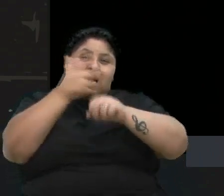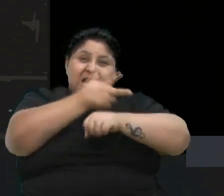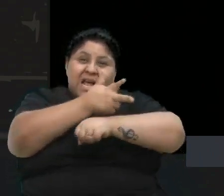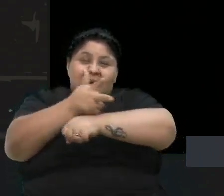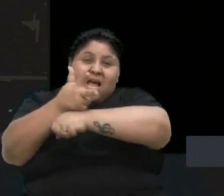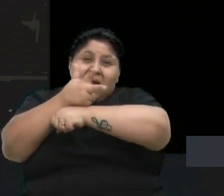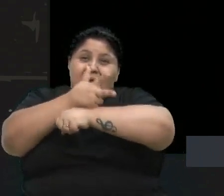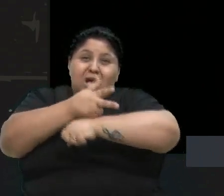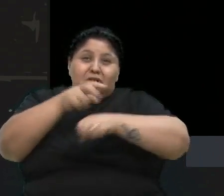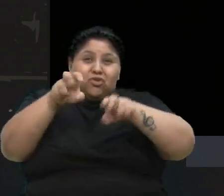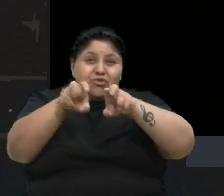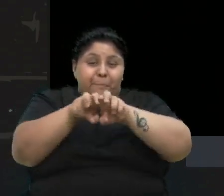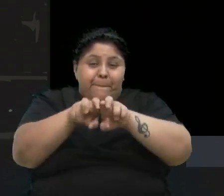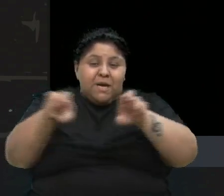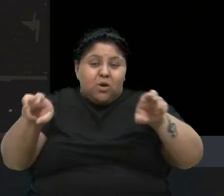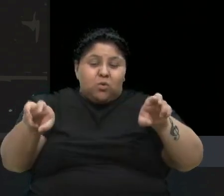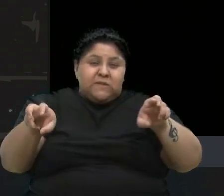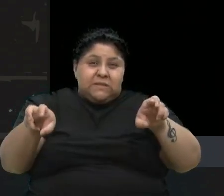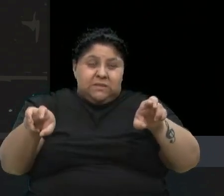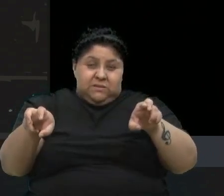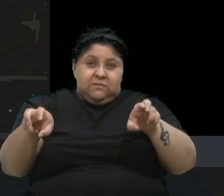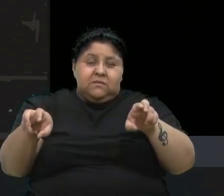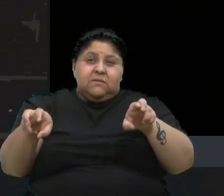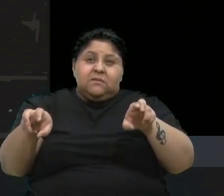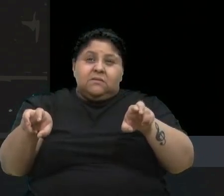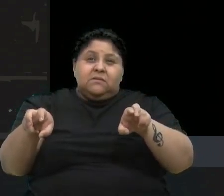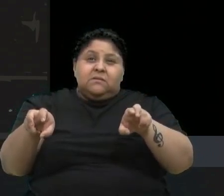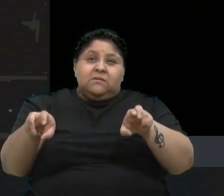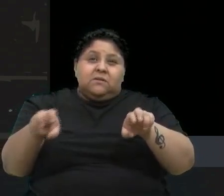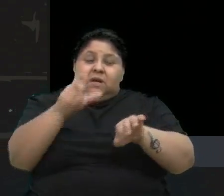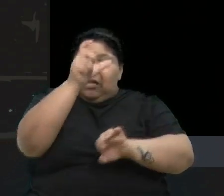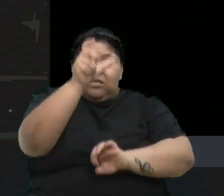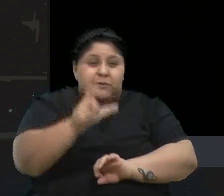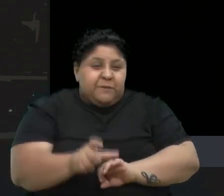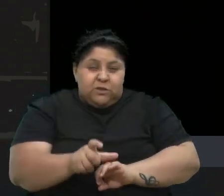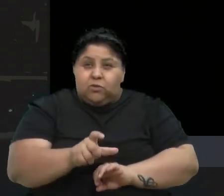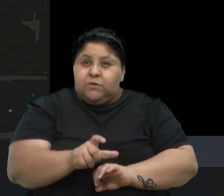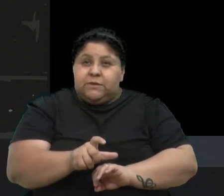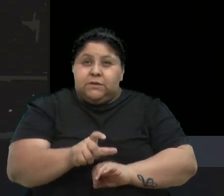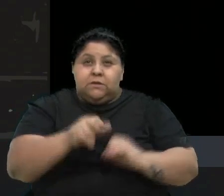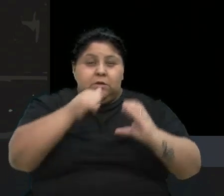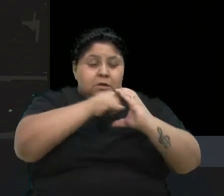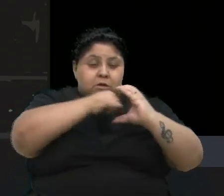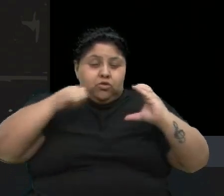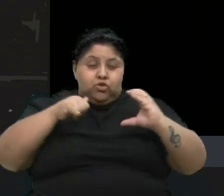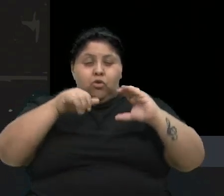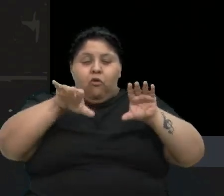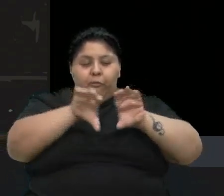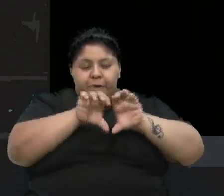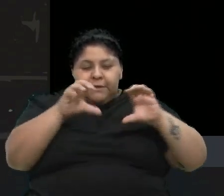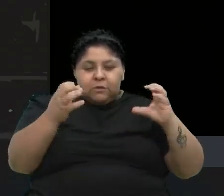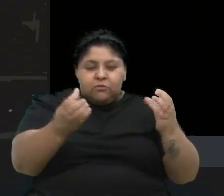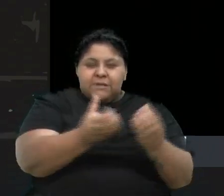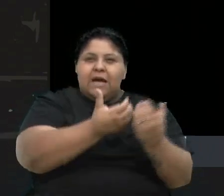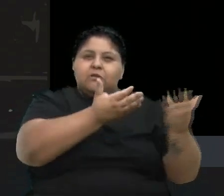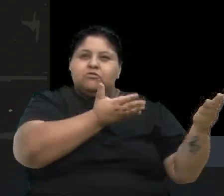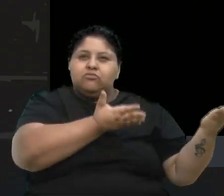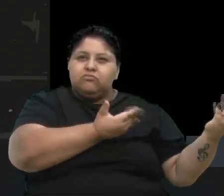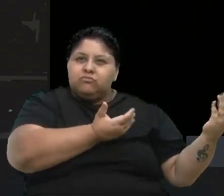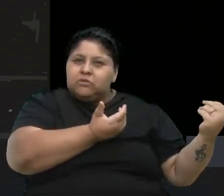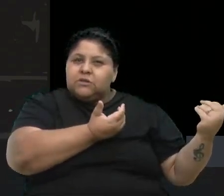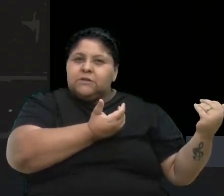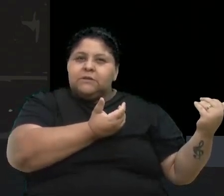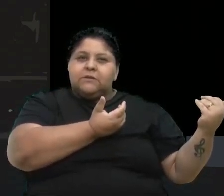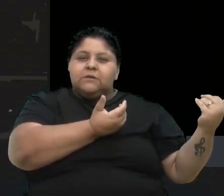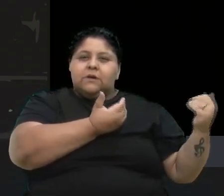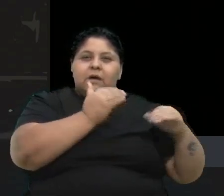dos bancos, né, onde as pessoas ali do shopping, as pessoas da comunidade, os jovens, as pessoas de